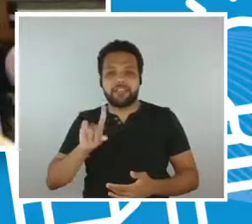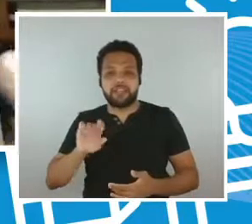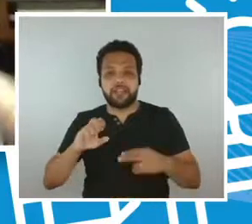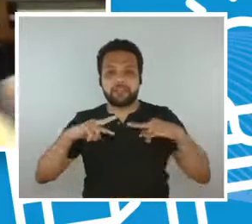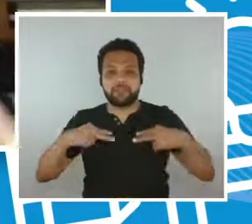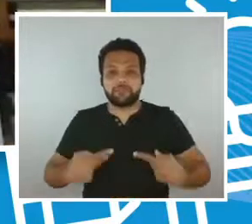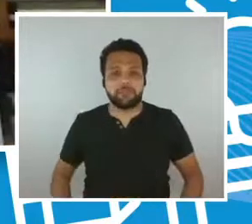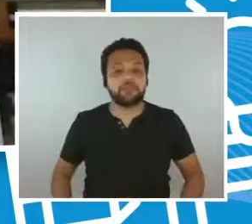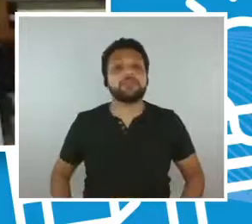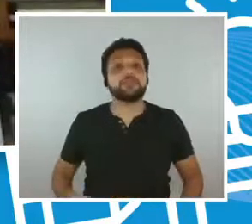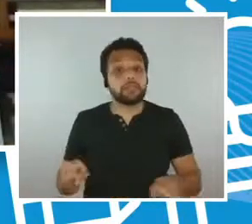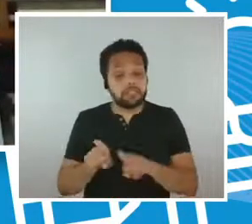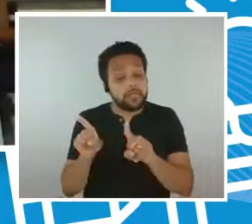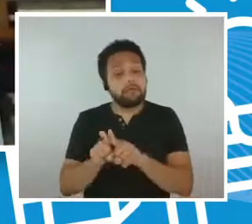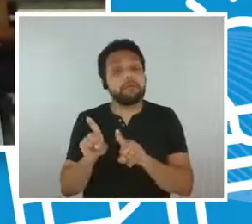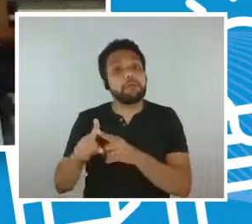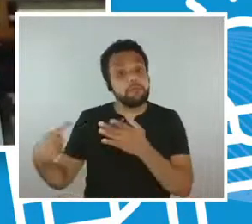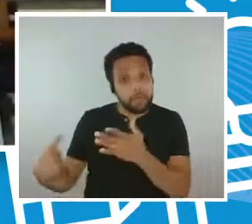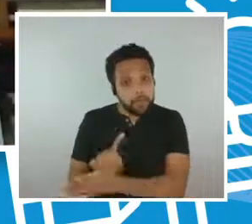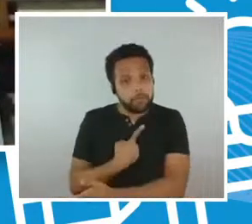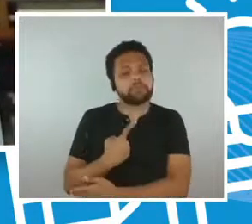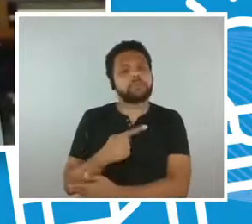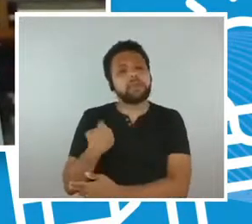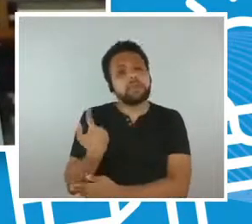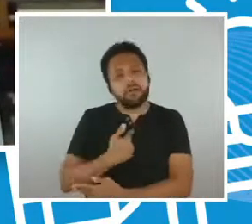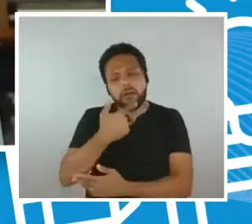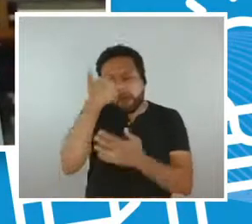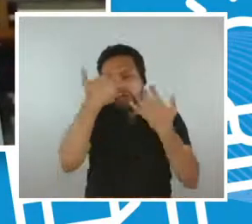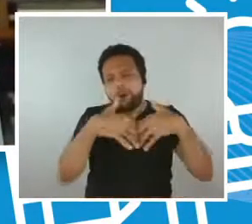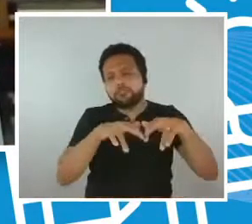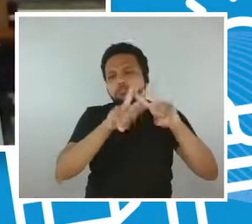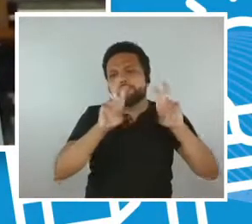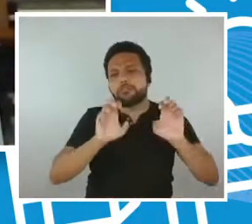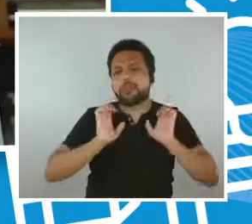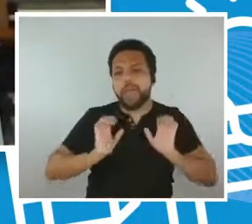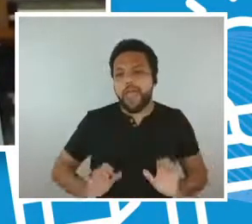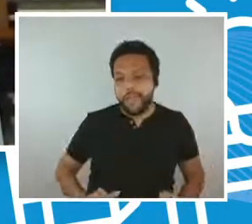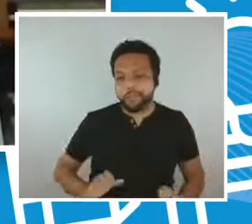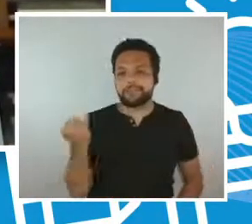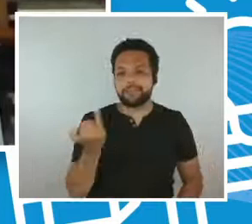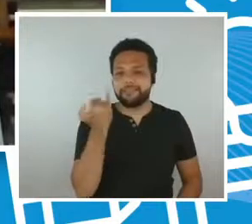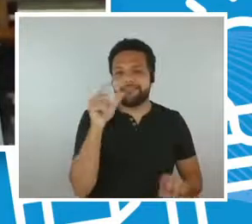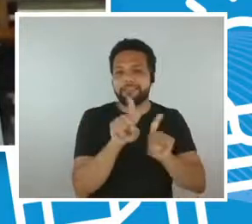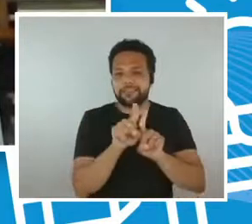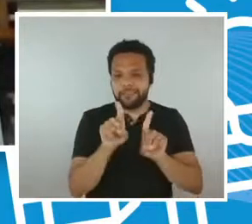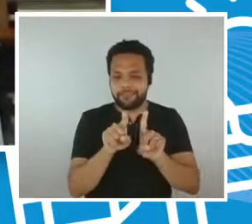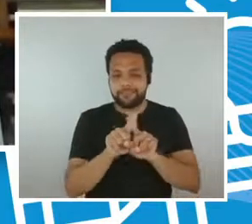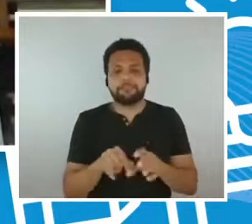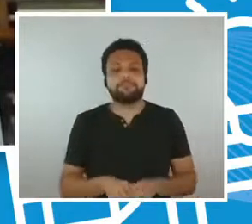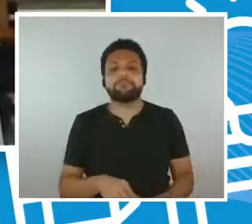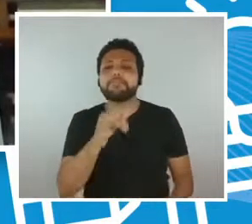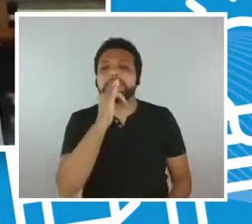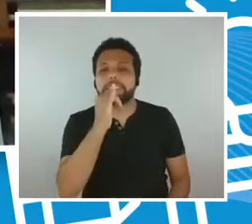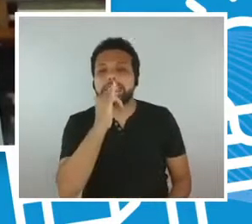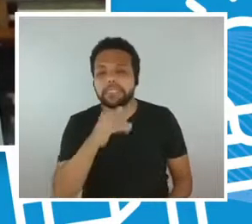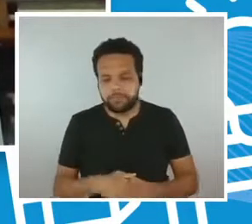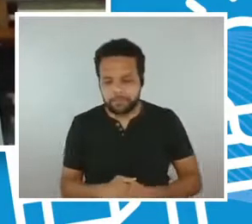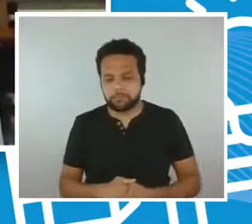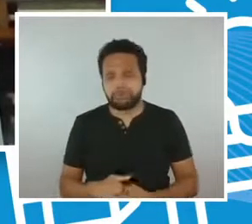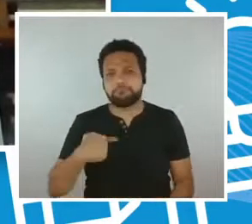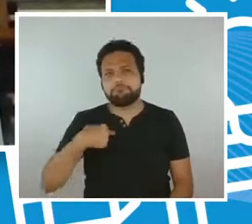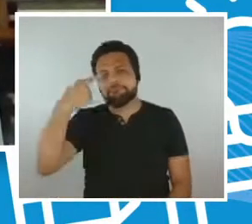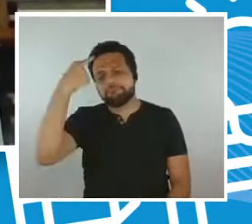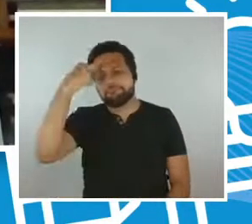questões éticas muito relevantes, muito importantes também. Por exemplo, será que eu vou conseguir um implante